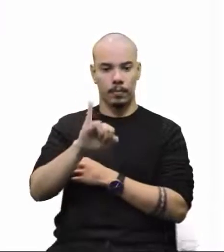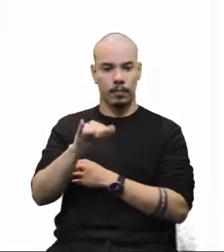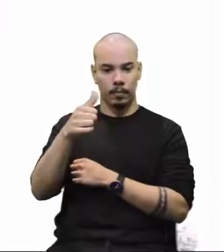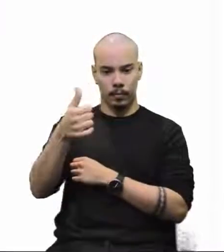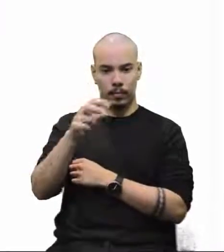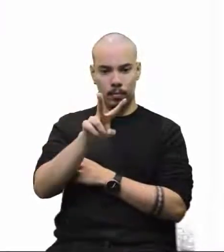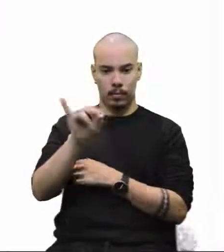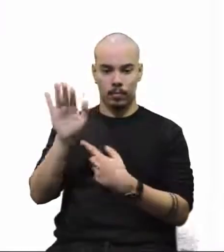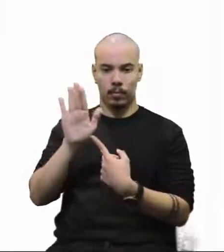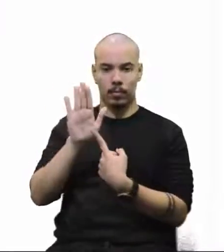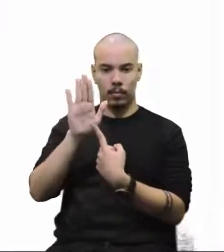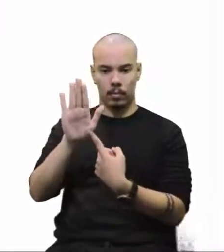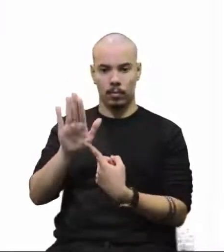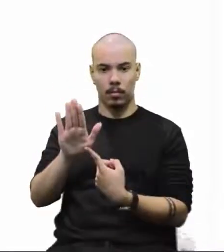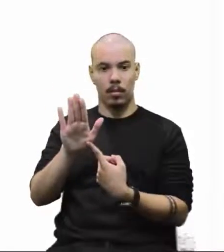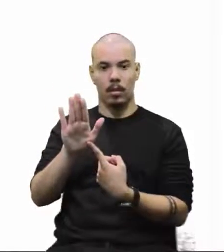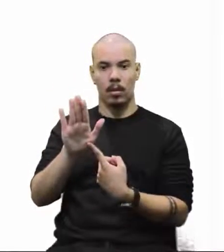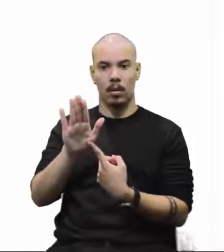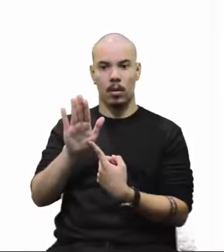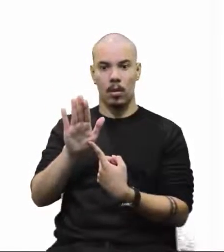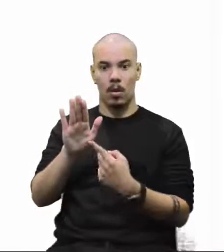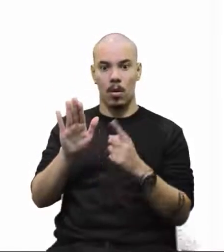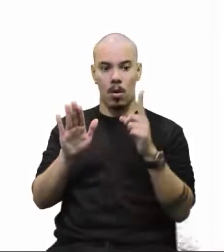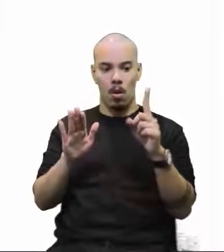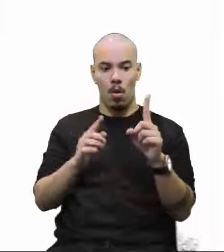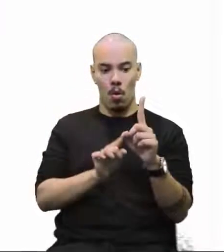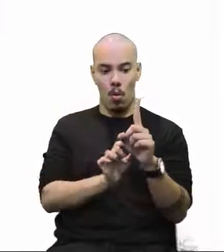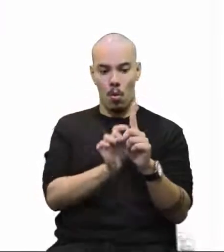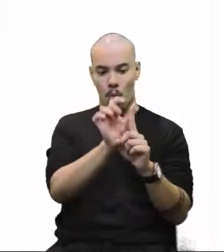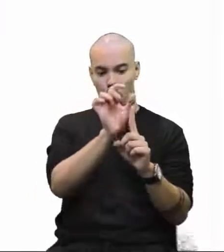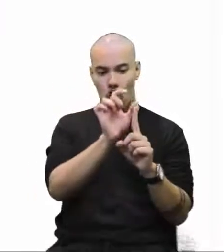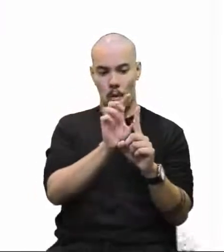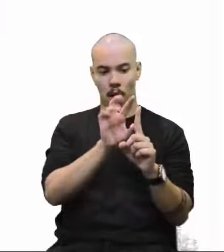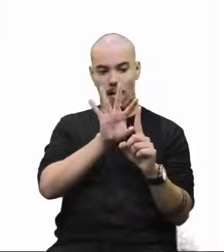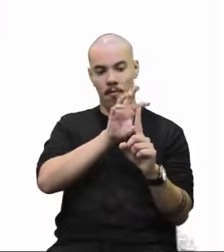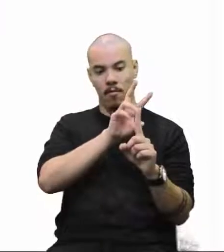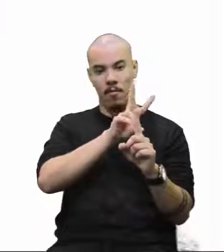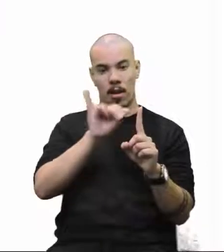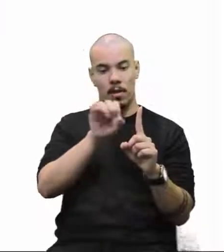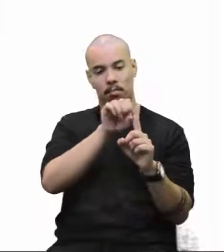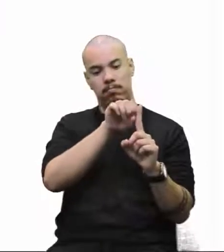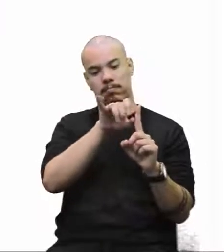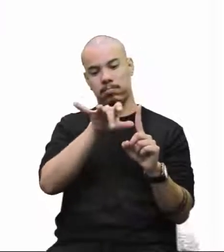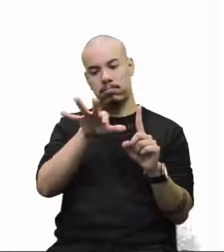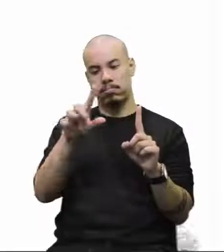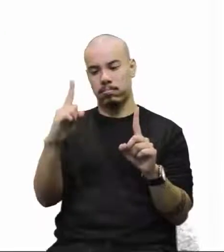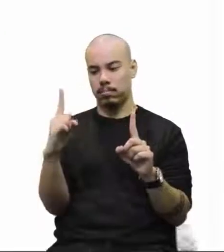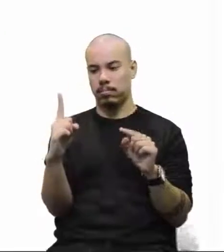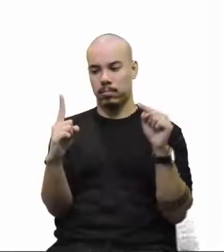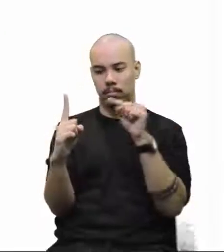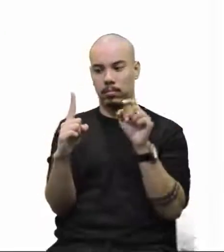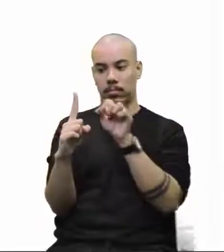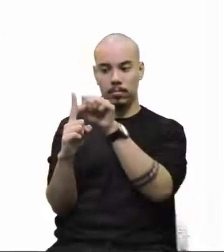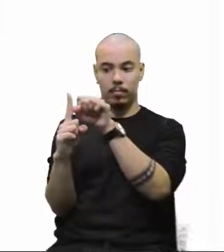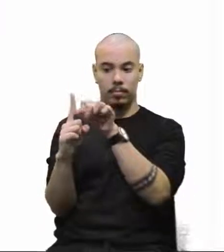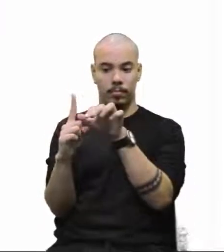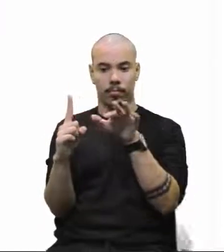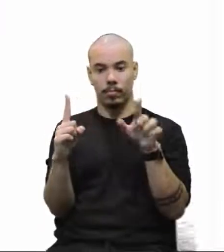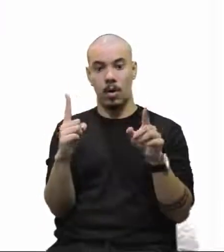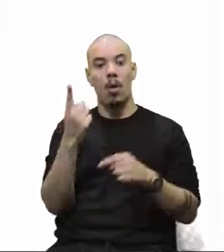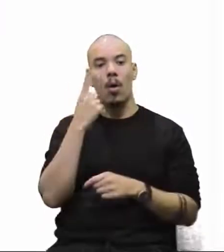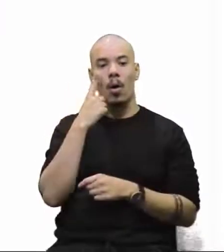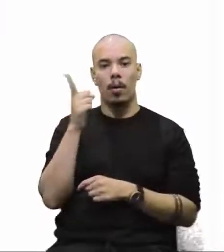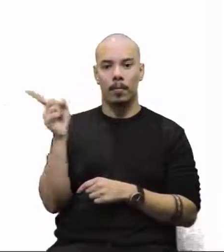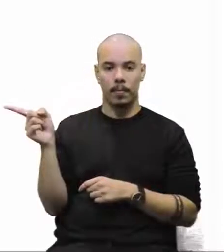vai afetar o fio 2. Ela não afeta ela mesma. É como se fosse assim, ó. Um fio aqui, outro fio